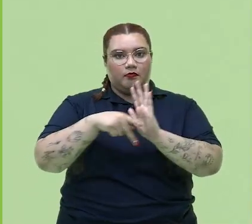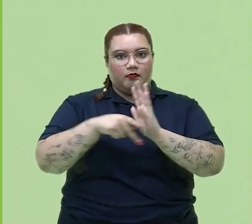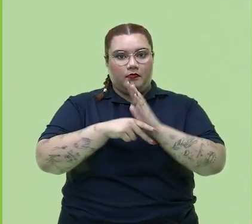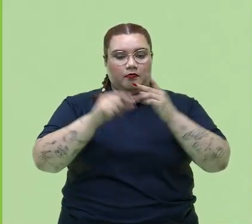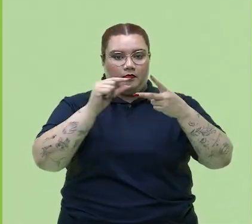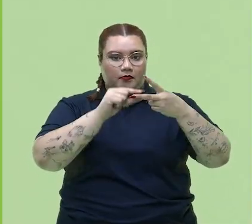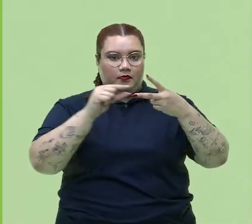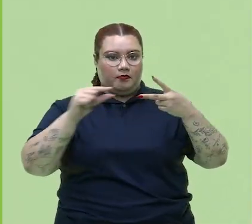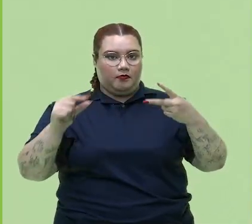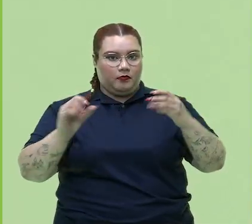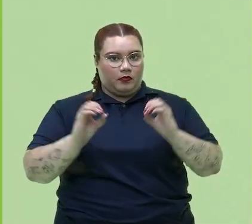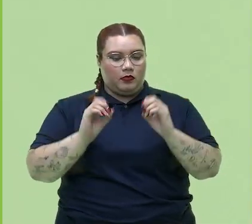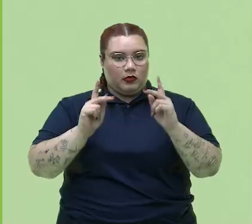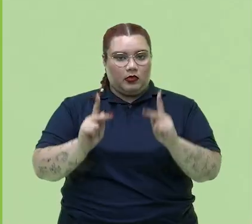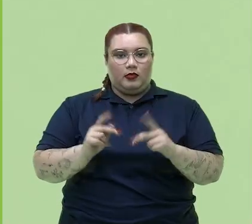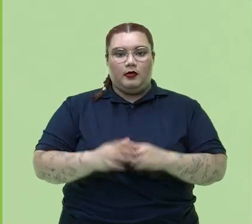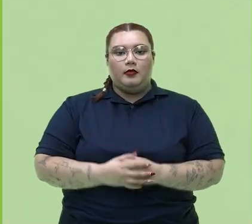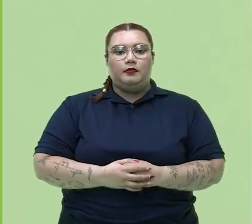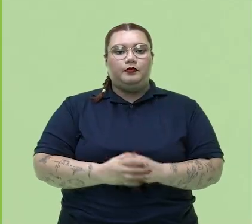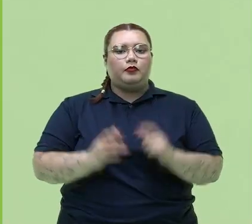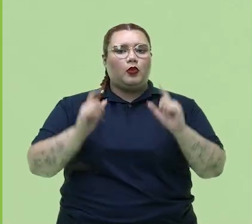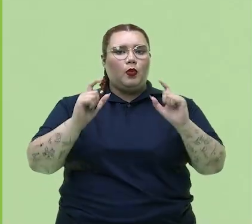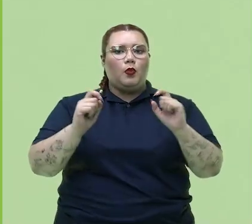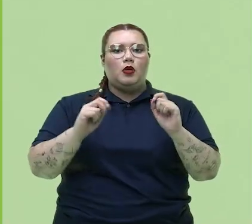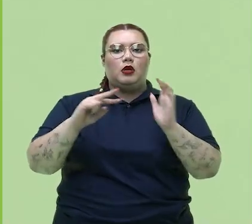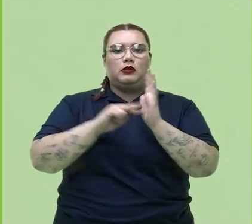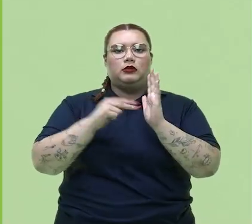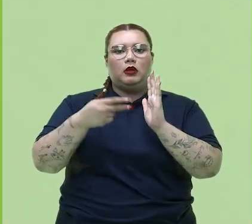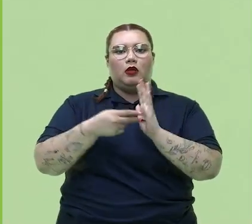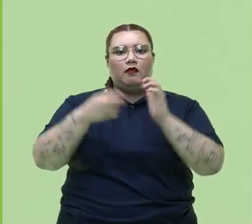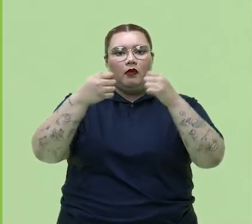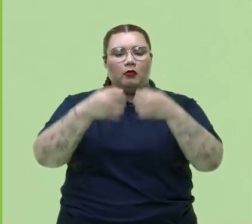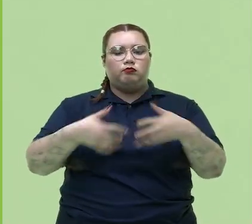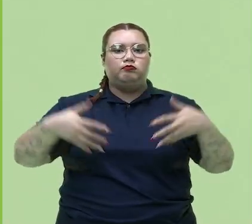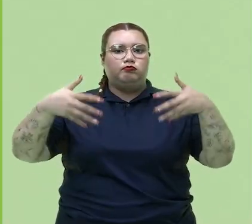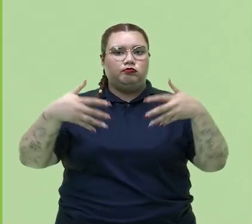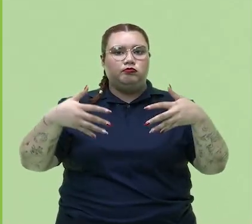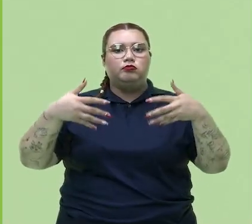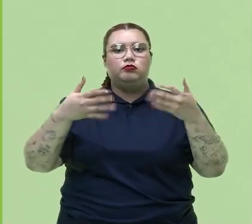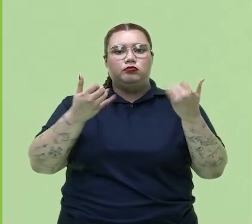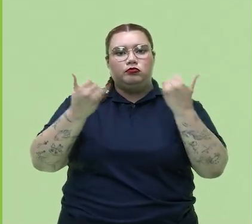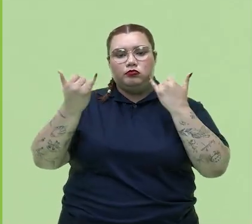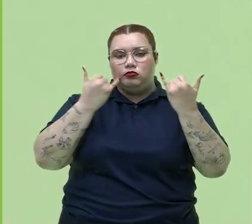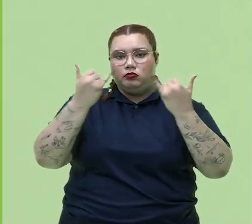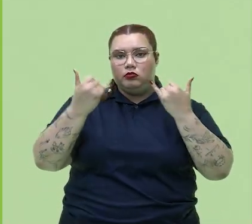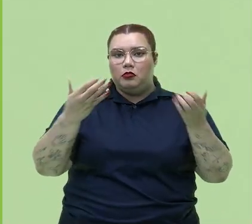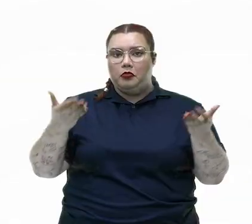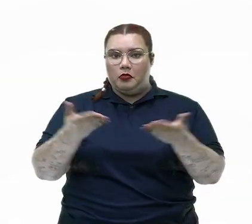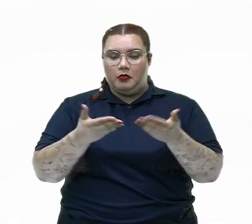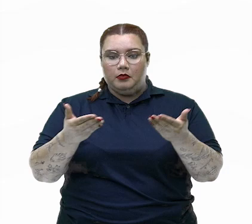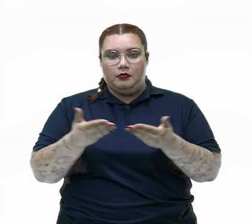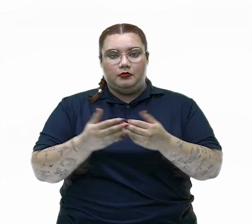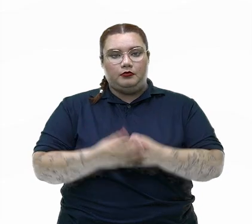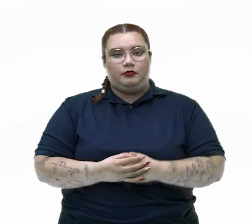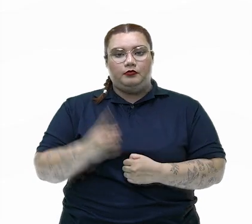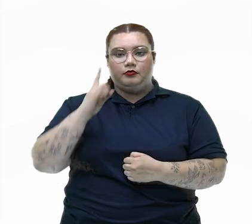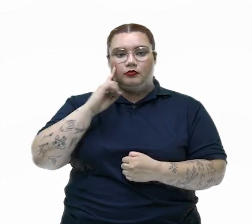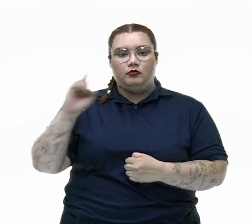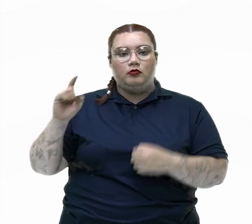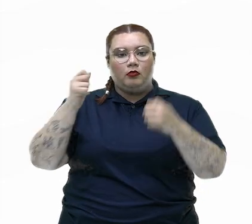genes. E o que é o mapeamento, né? A gente começou falando sobre ele, vamos verificar aqui o que ele é.